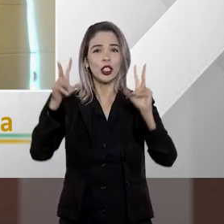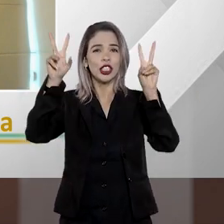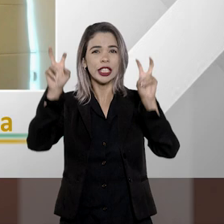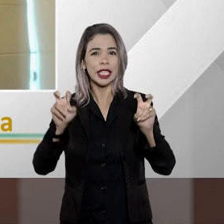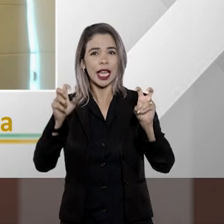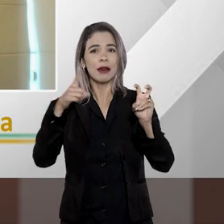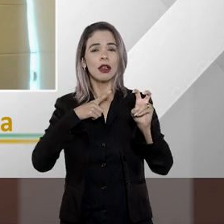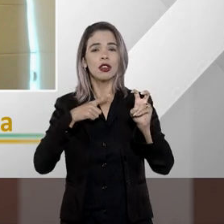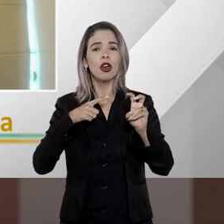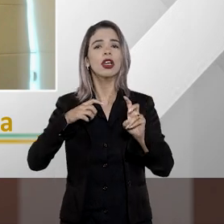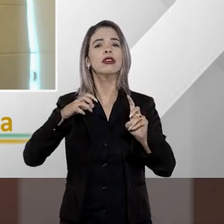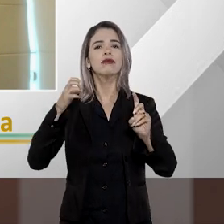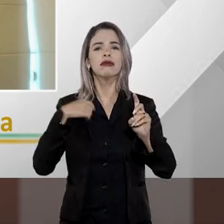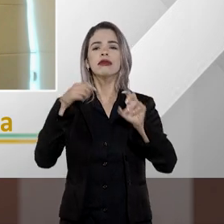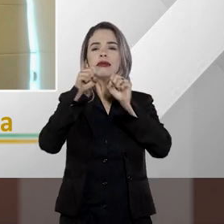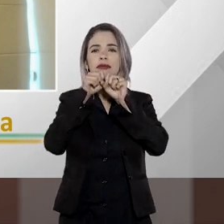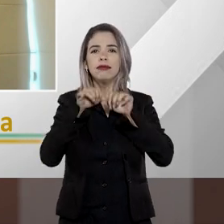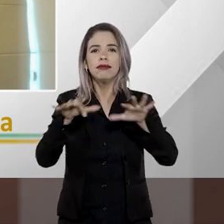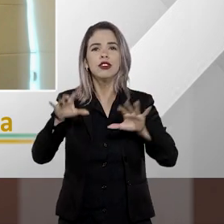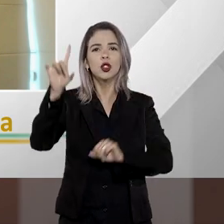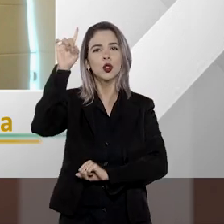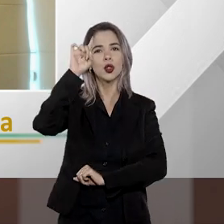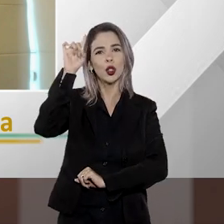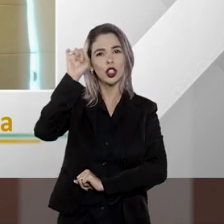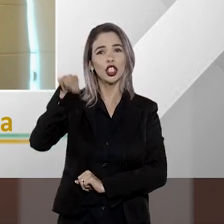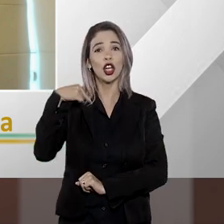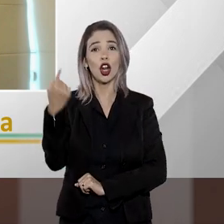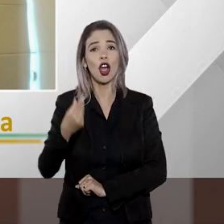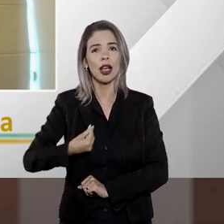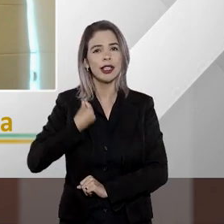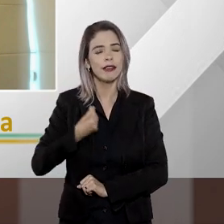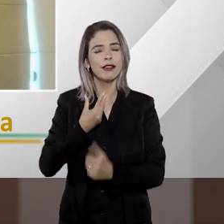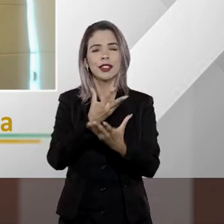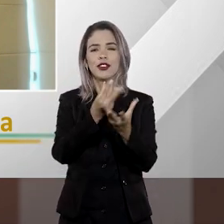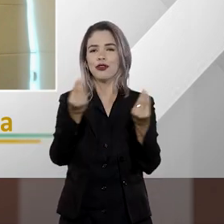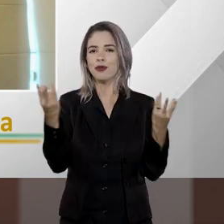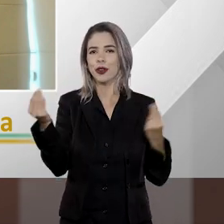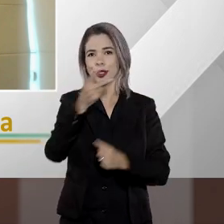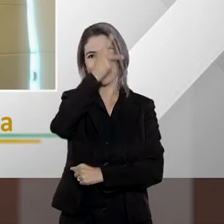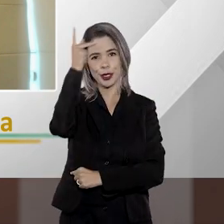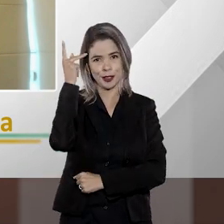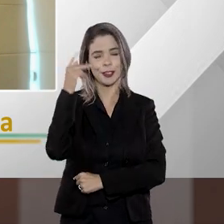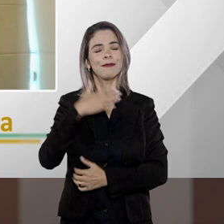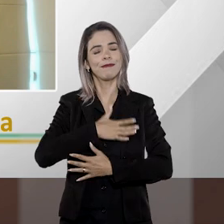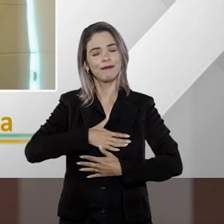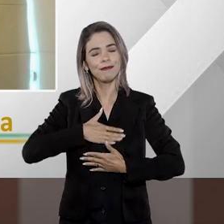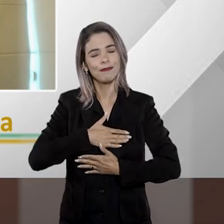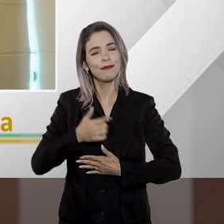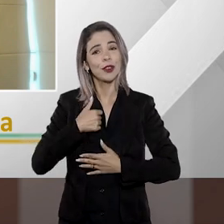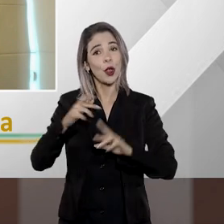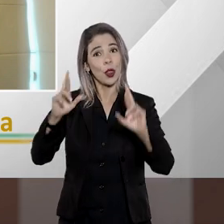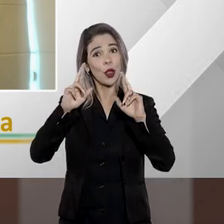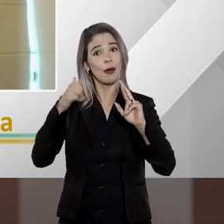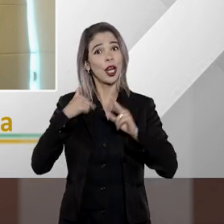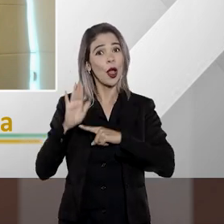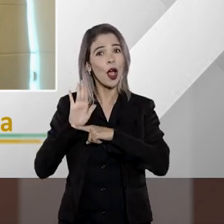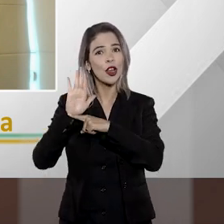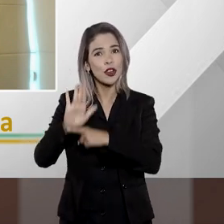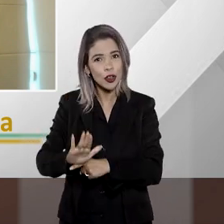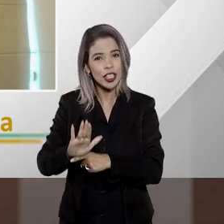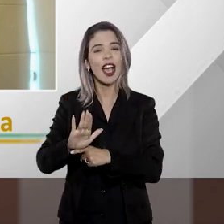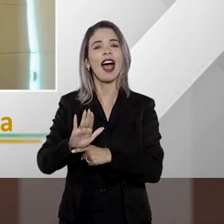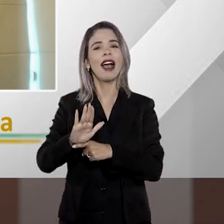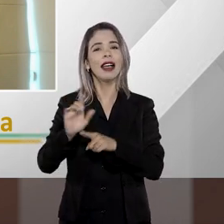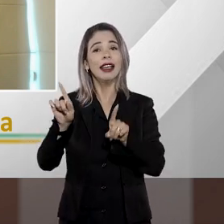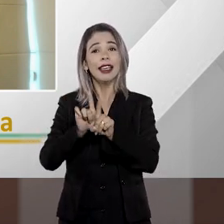sobre temas que reverberam tanto no dia a dia, né, e na vida de tantas e tantas pessoas. Uma satisfação e espero poder contribuir